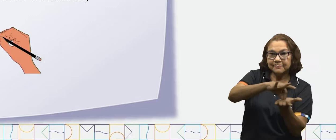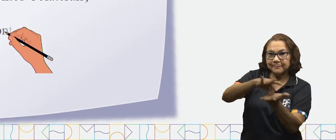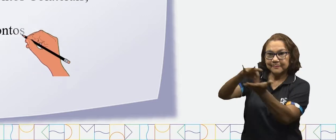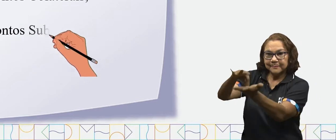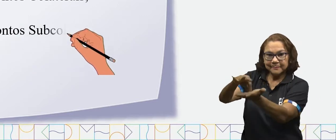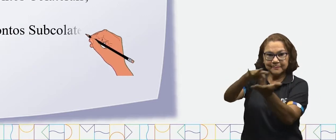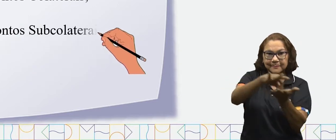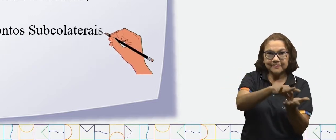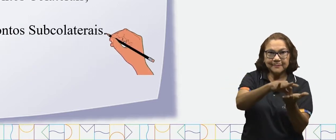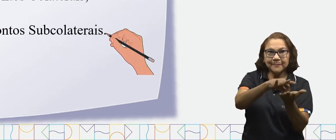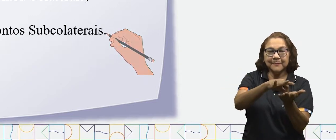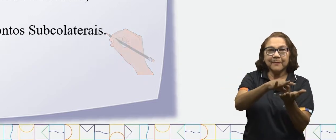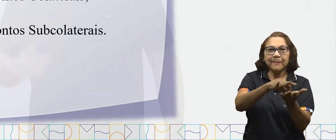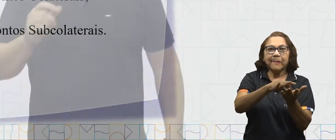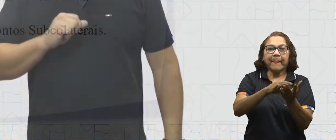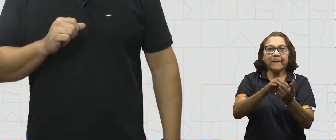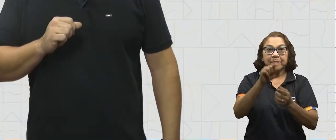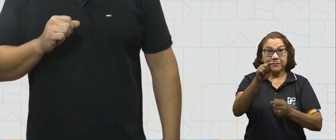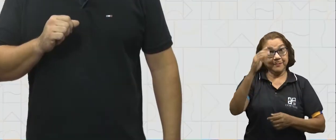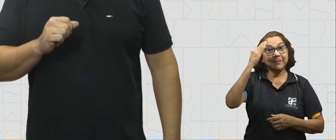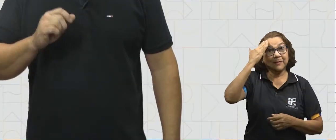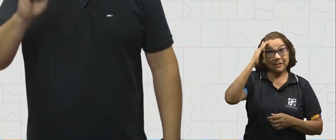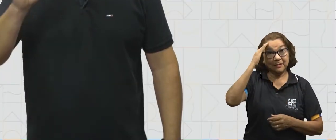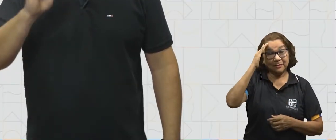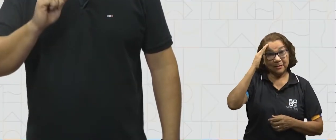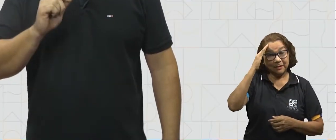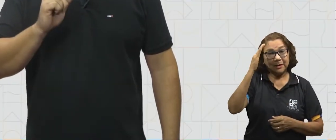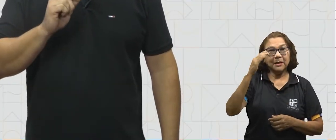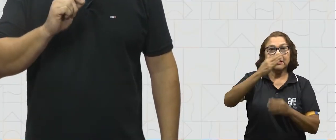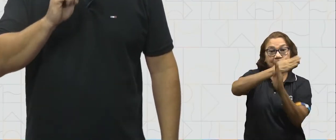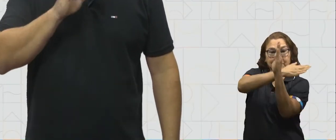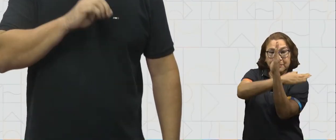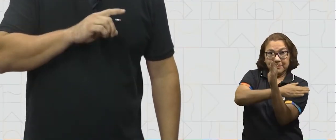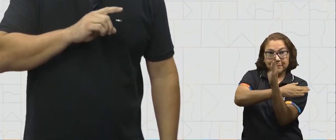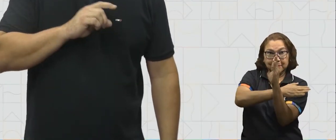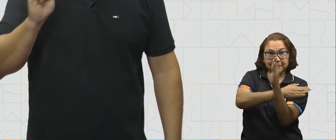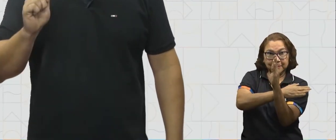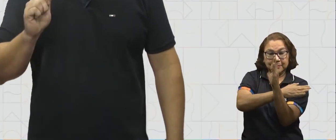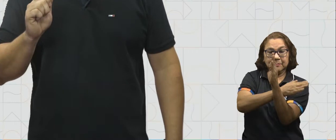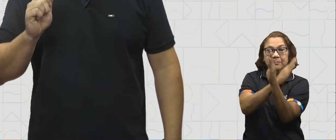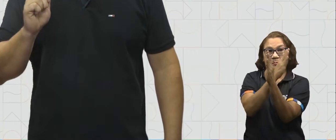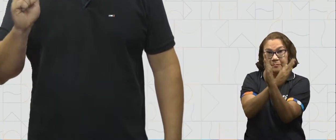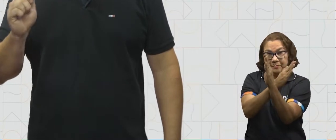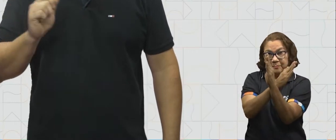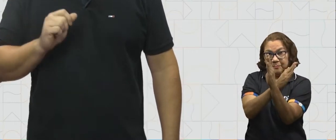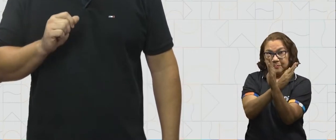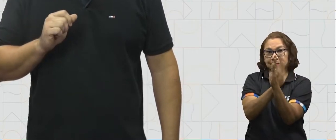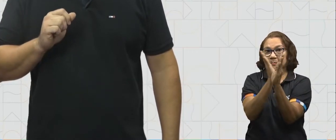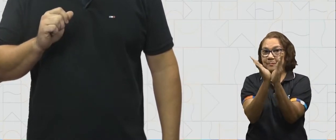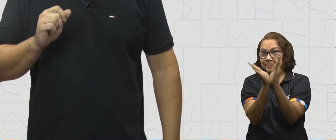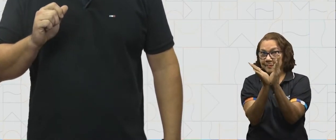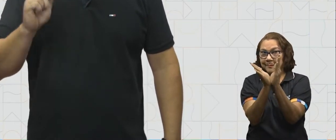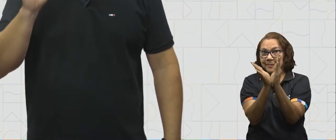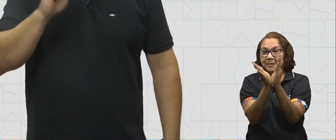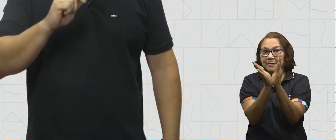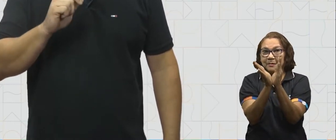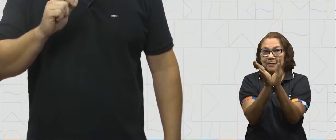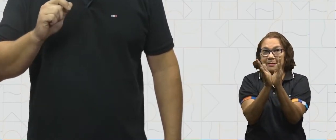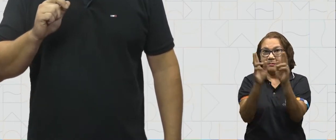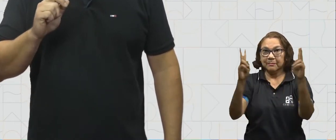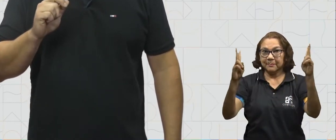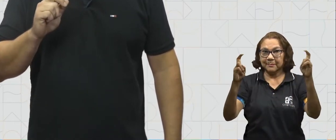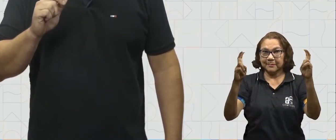os pontos subcolaterais. Para entender com facilidade os pontos cardeais, colaterais e subcolaterais, que é o tema